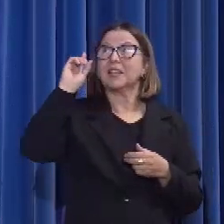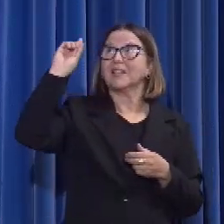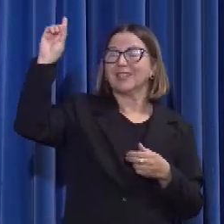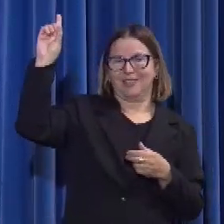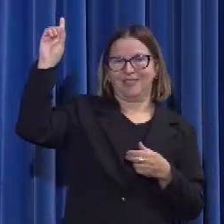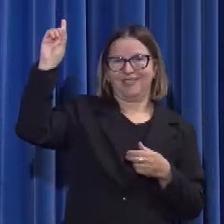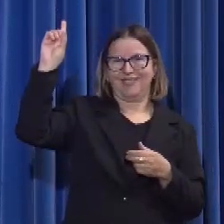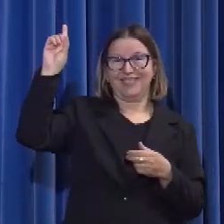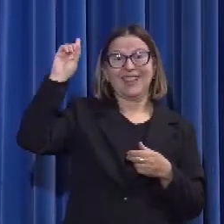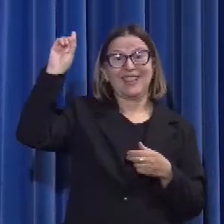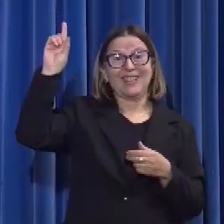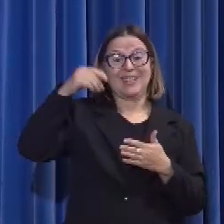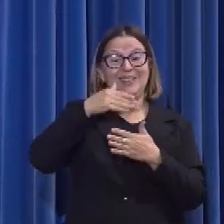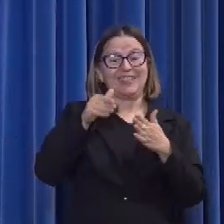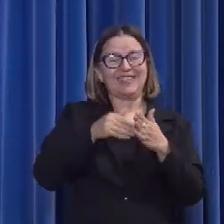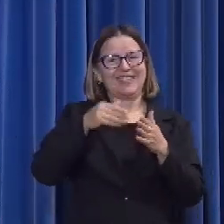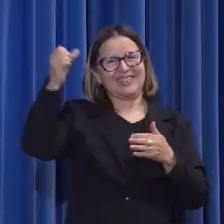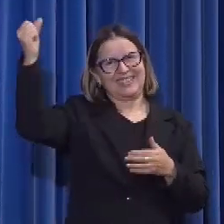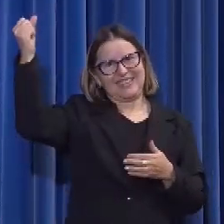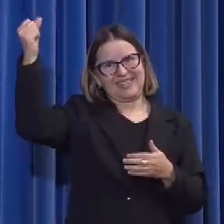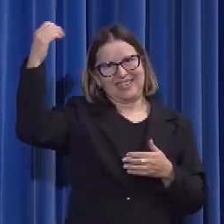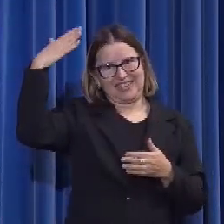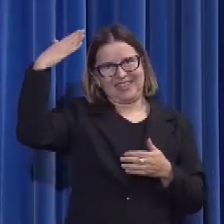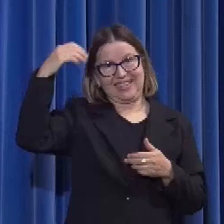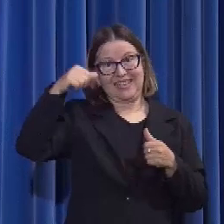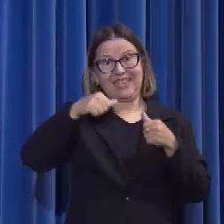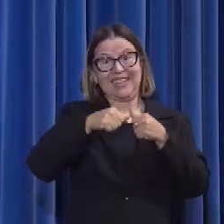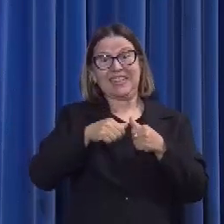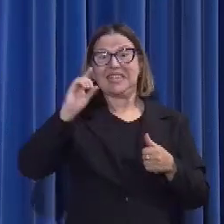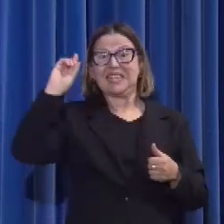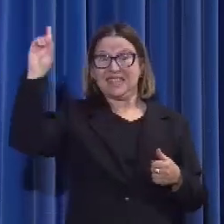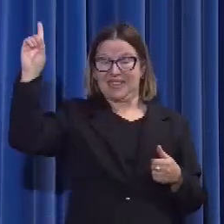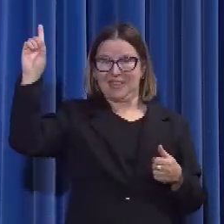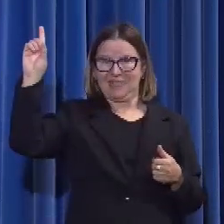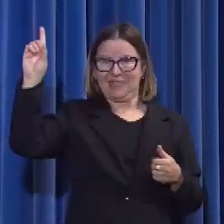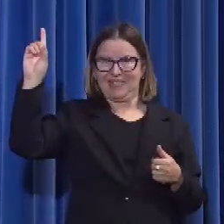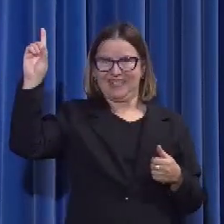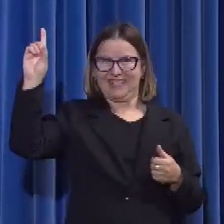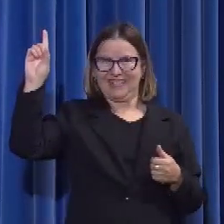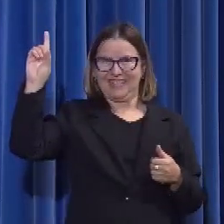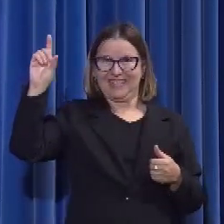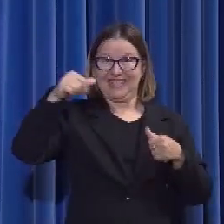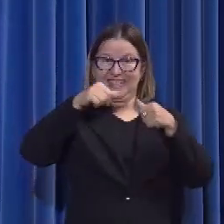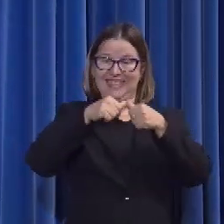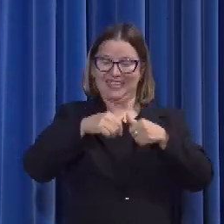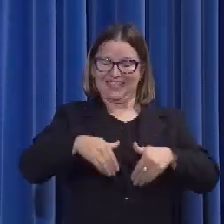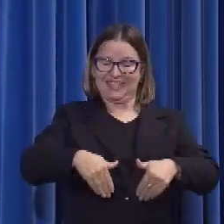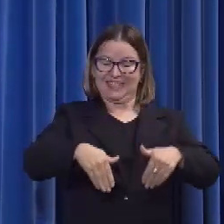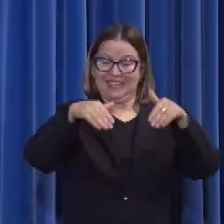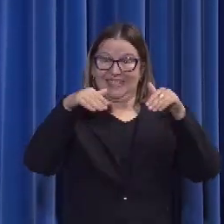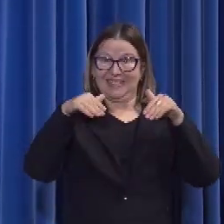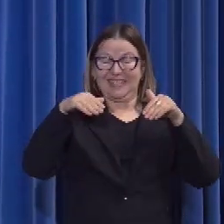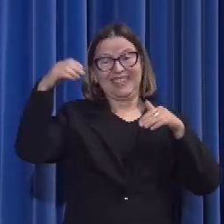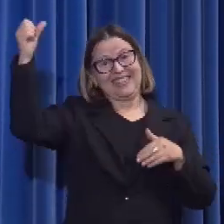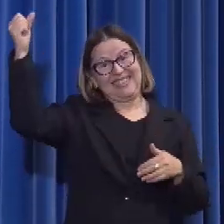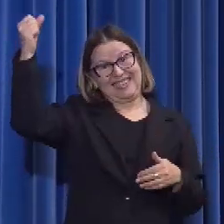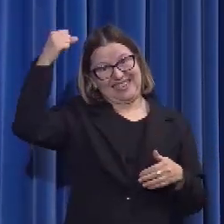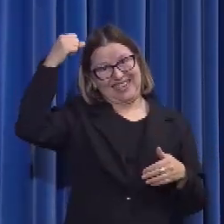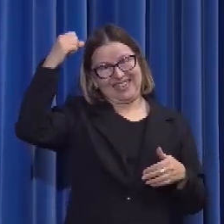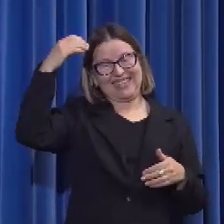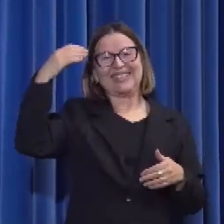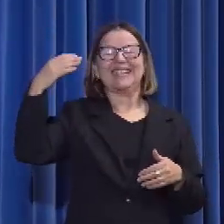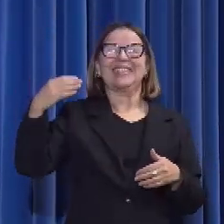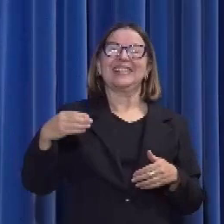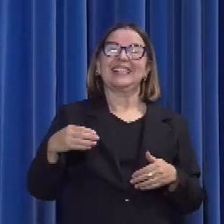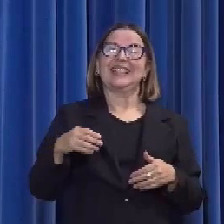a graça, esse Deus, que nós temos um trono de graça, que nós podemos nos achegar a Ele, para